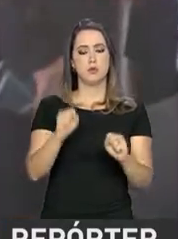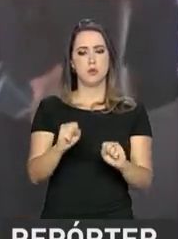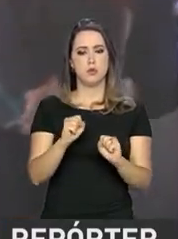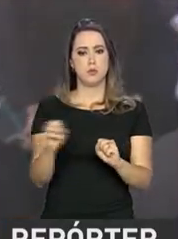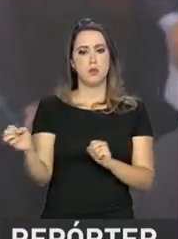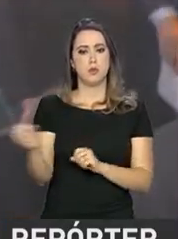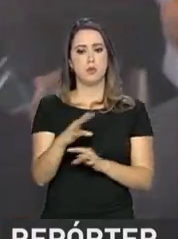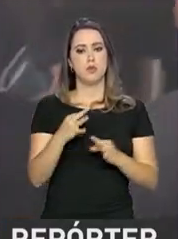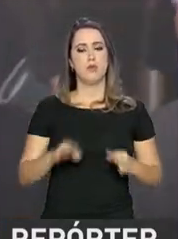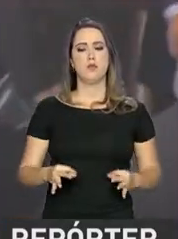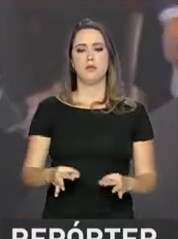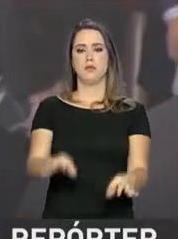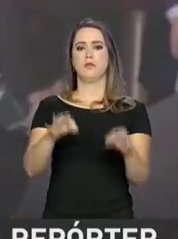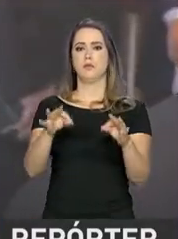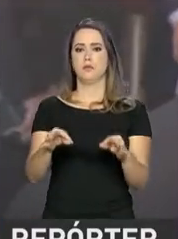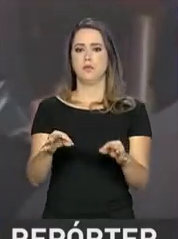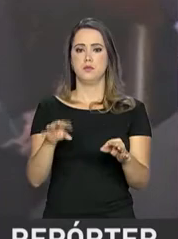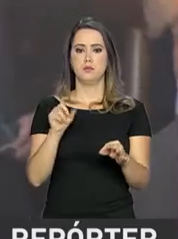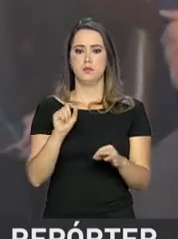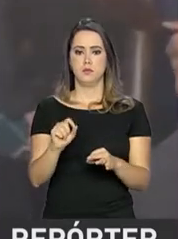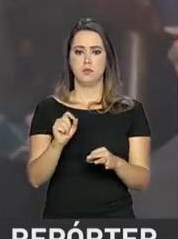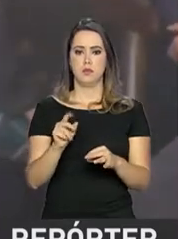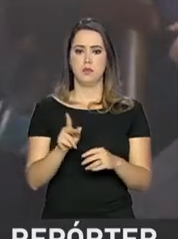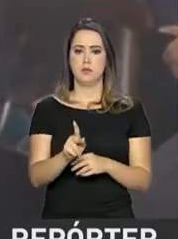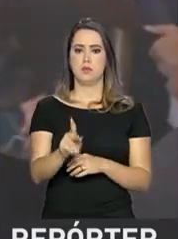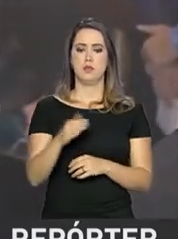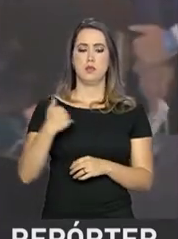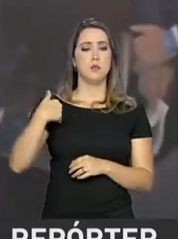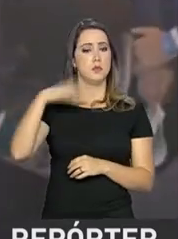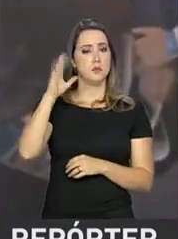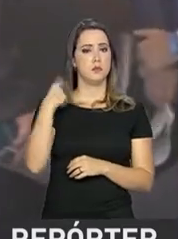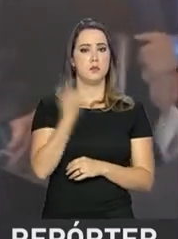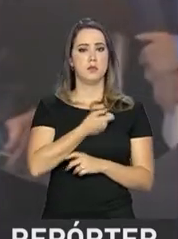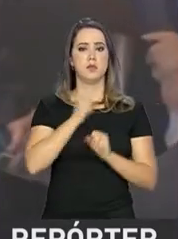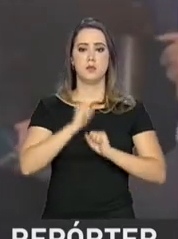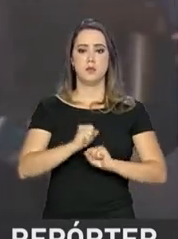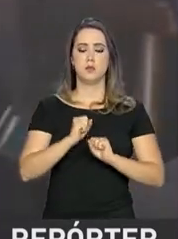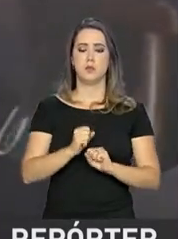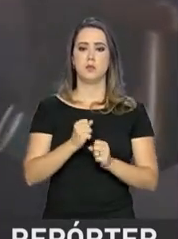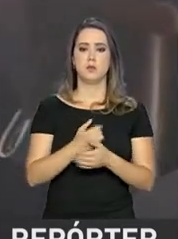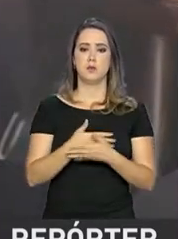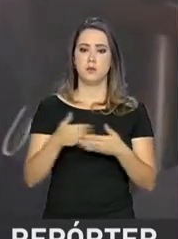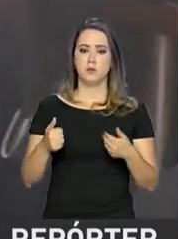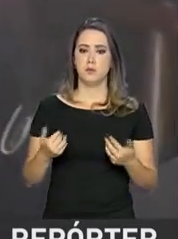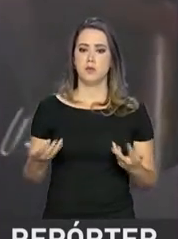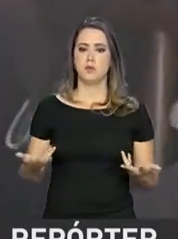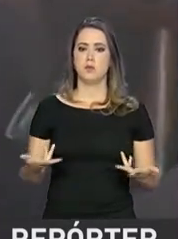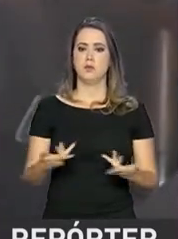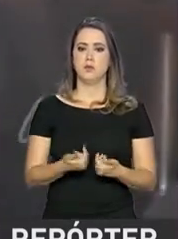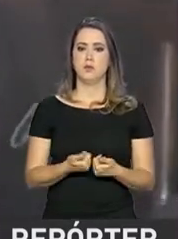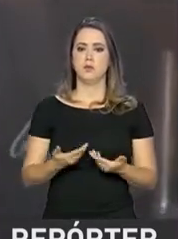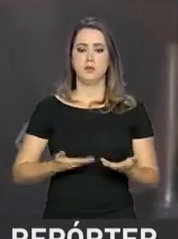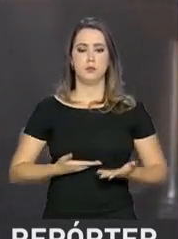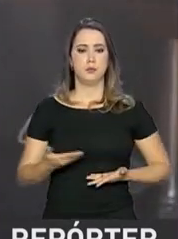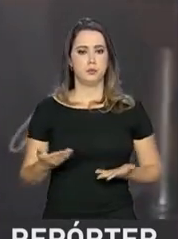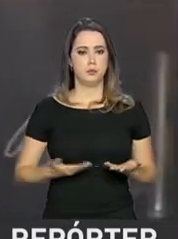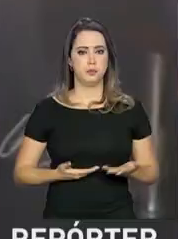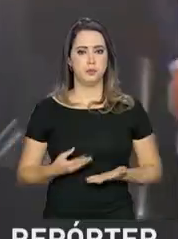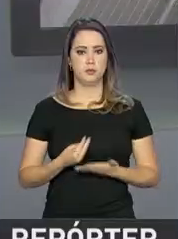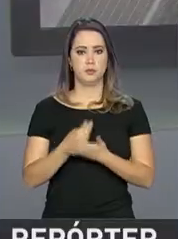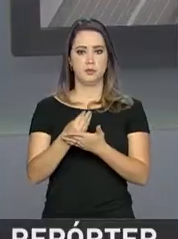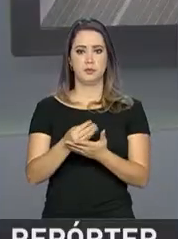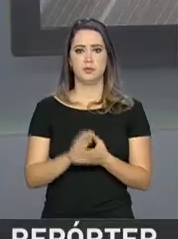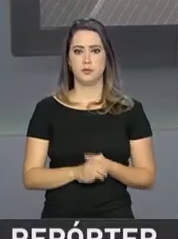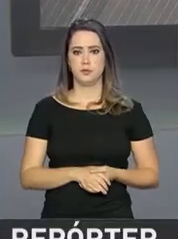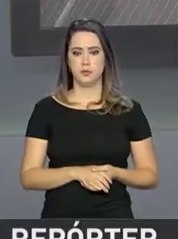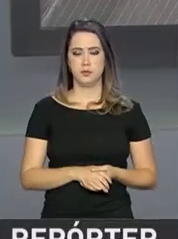inovação tecnológica para que cada vez mais nós possamos melhorar a qualidade na prestação de serviço no brasil